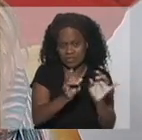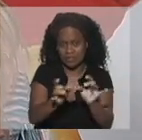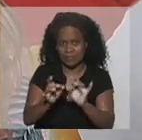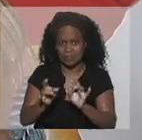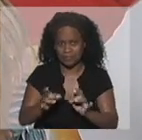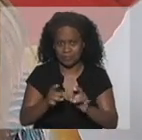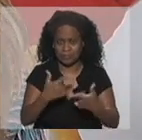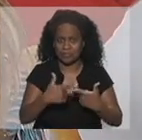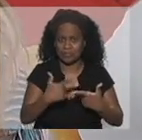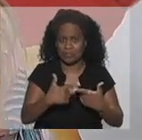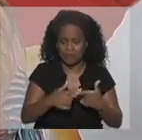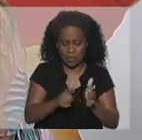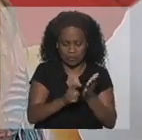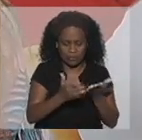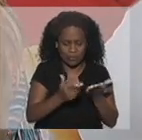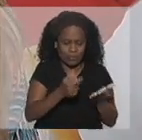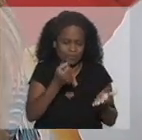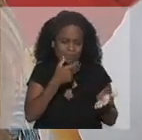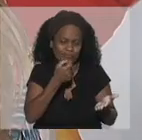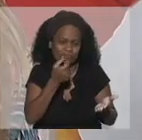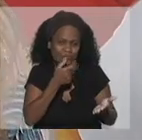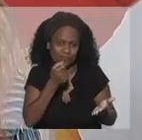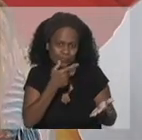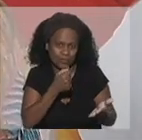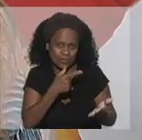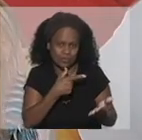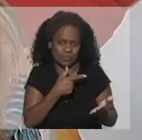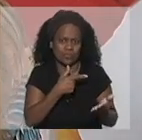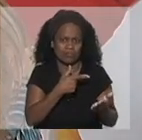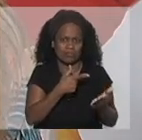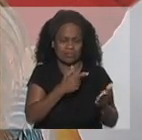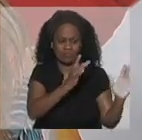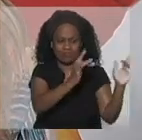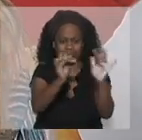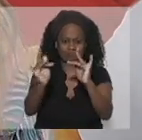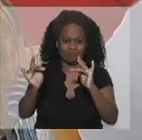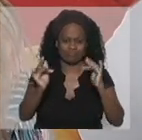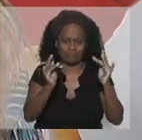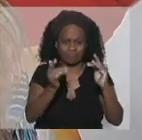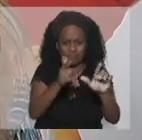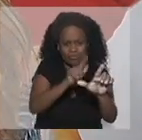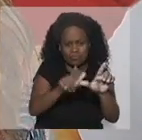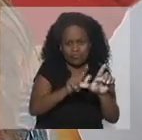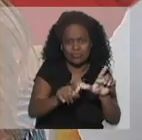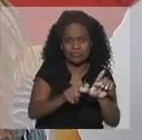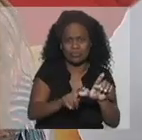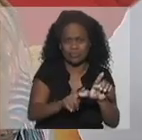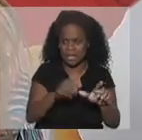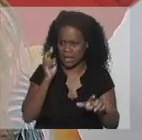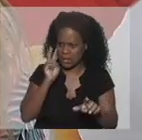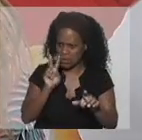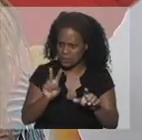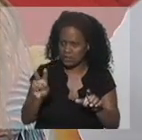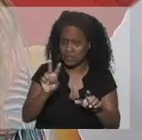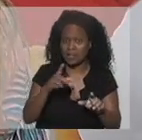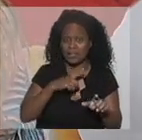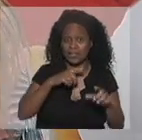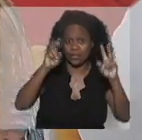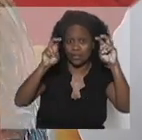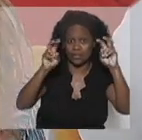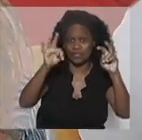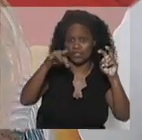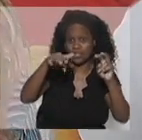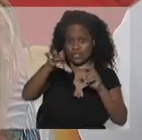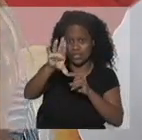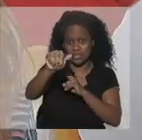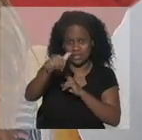como a autora de Bridget Jones, que é um livro de comédia sobre relacionamentos, né? Esse tipo de literatura, ele tem